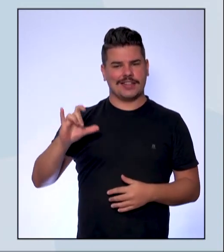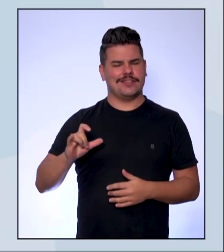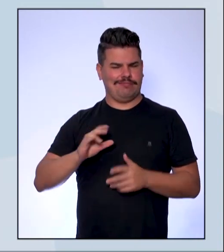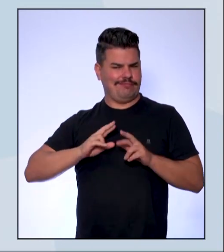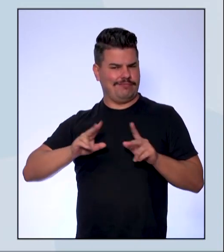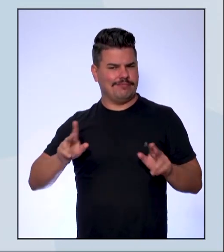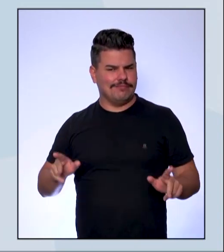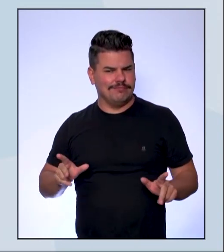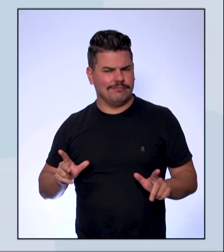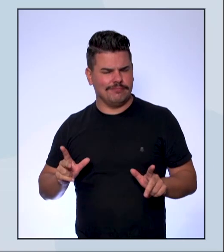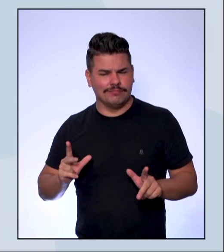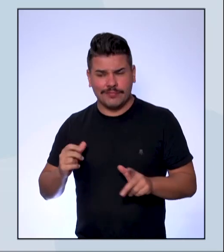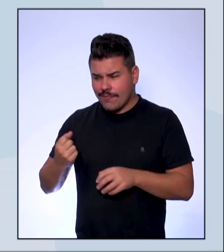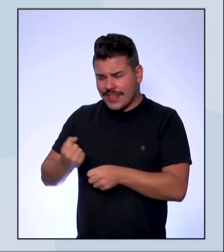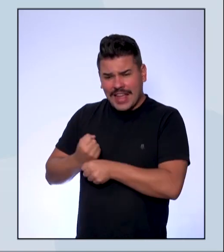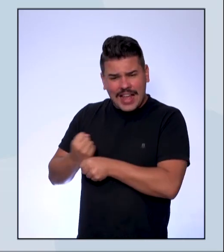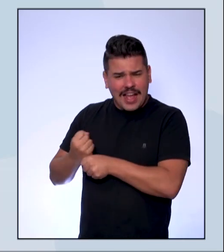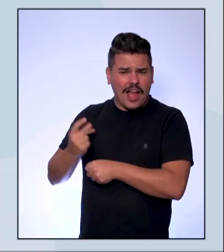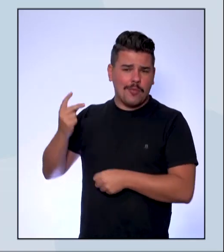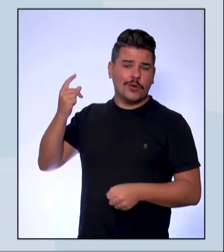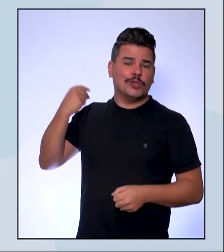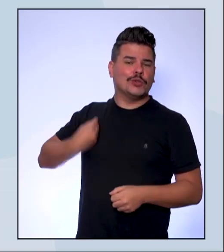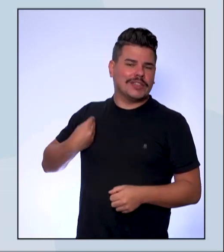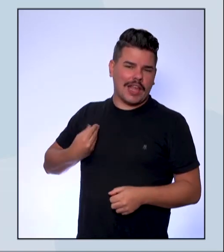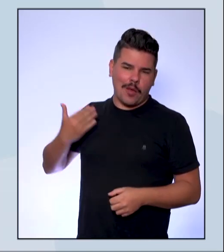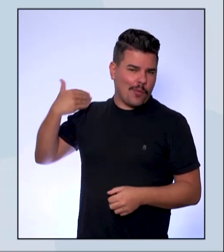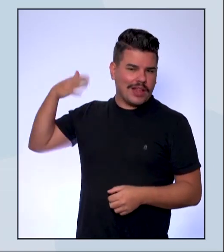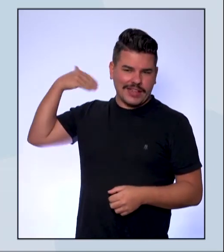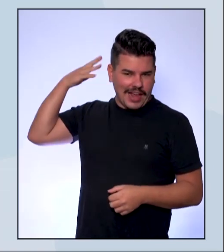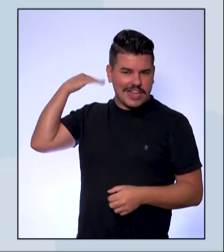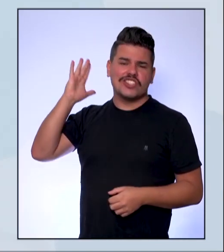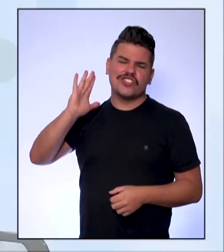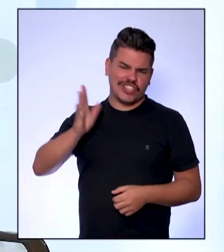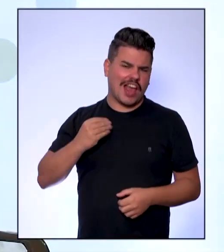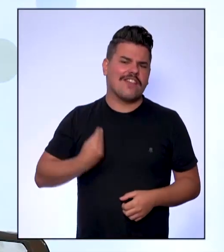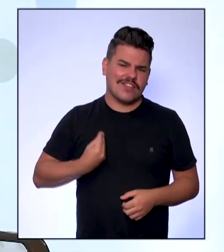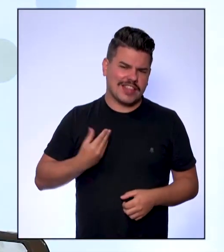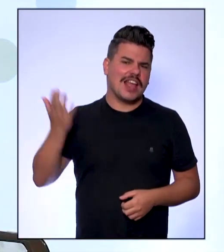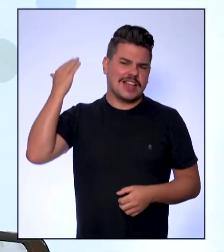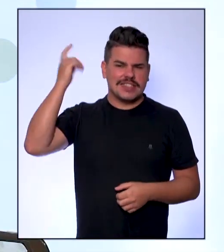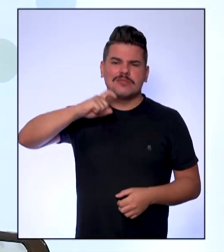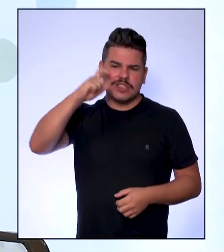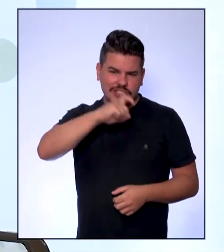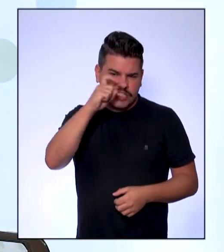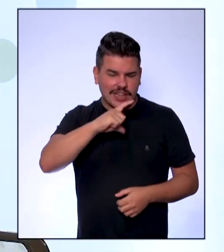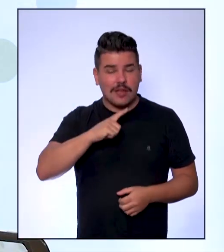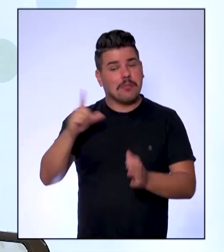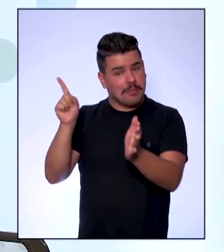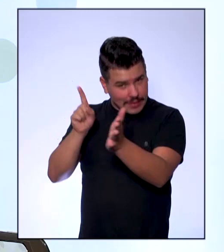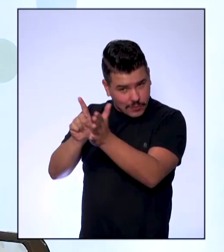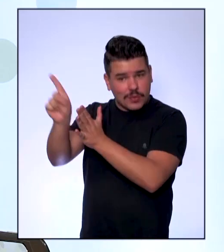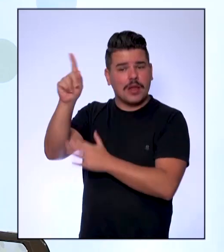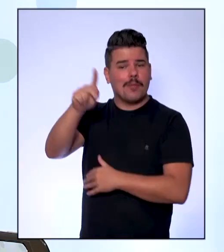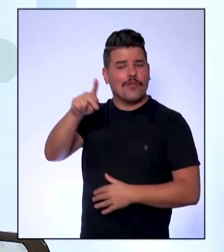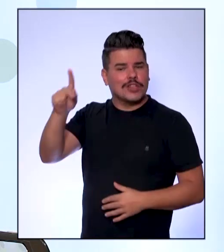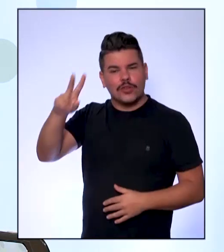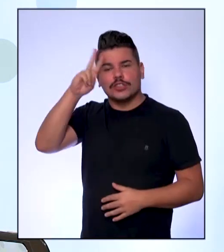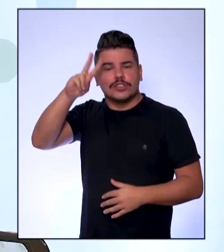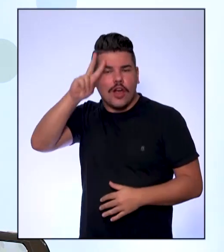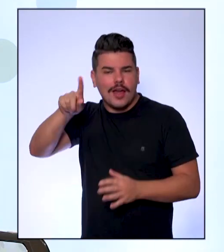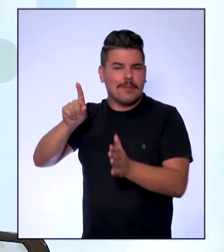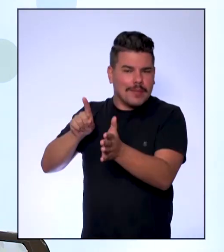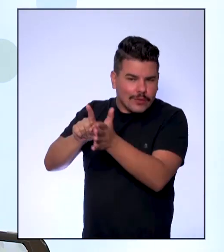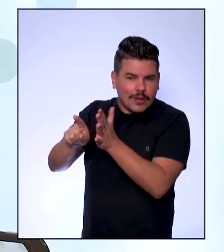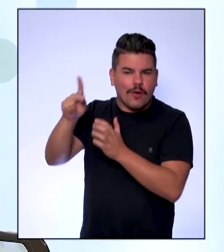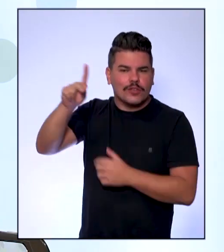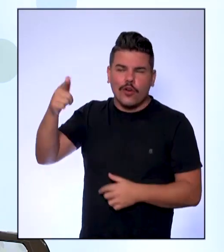sempre existiram ao longo da nossa história. Né? Se você perguntar aí para seus professores, não só de história, mas seus professores de outras disciplinas, vocês vão